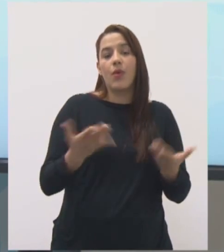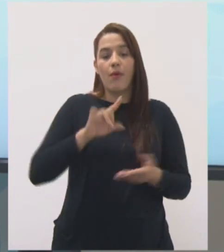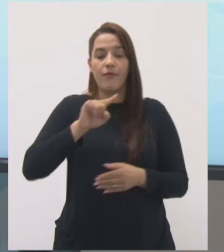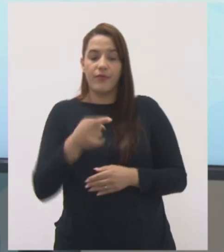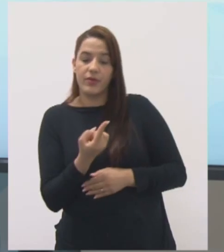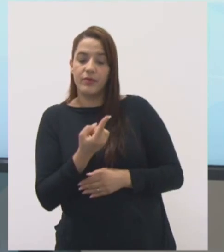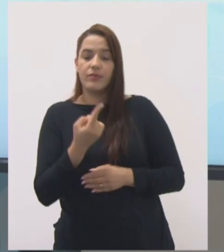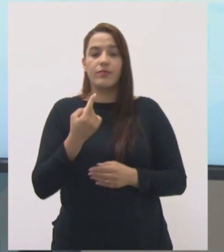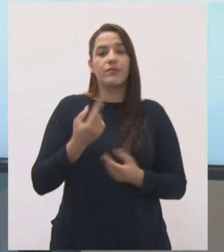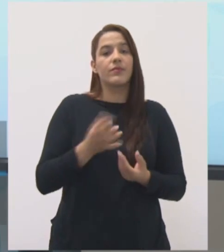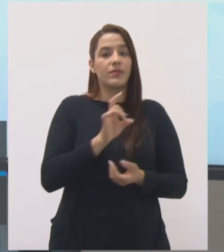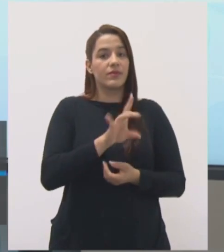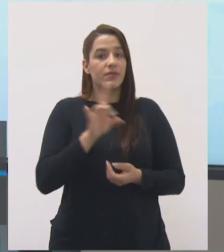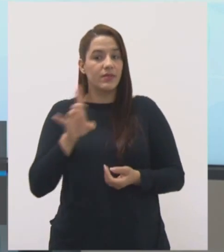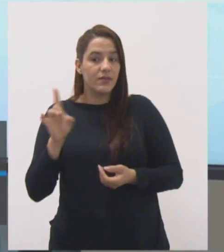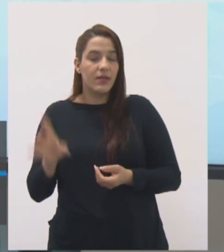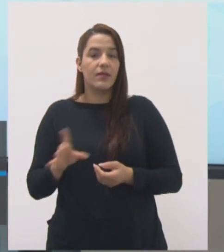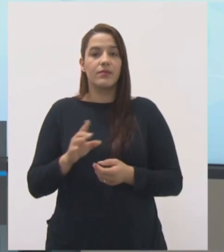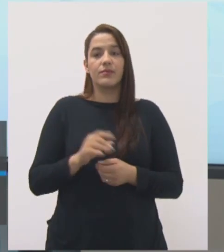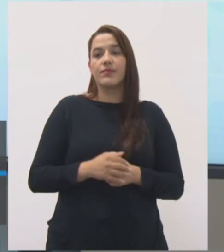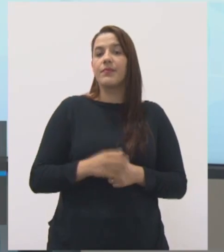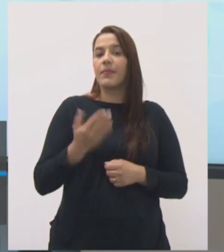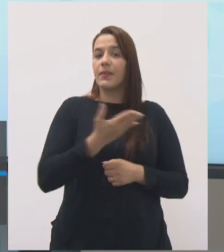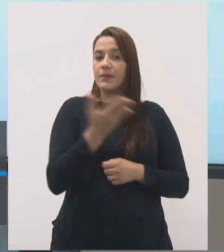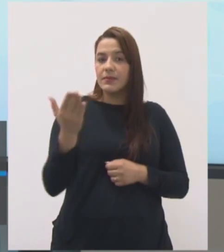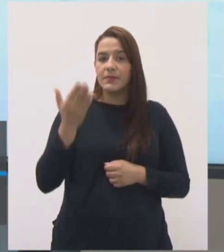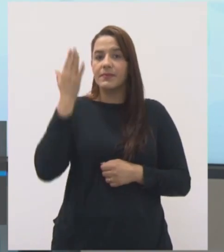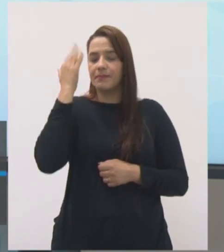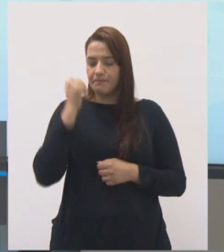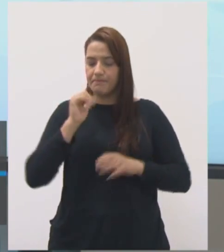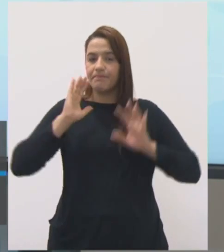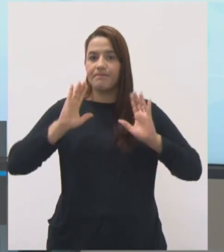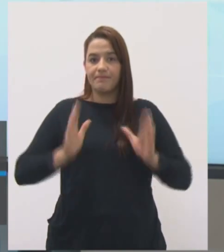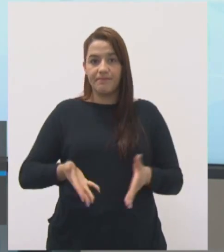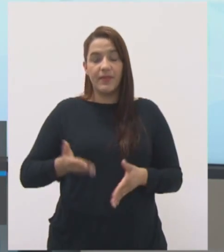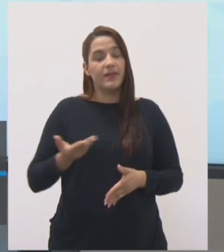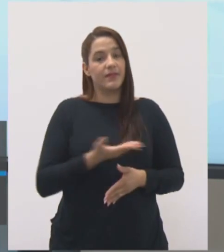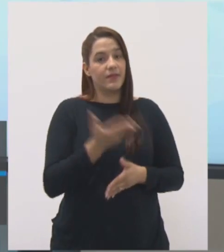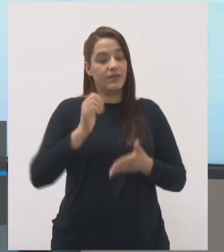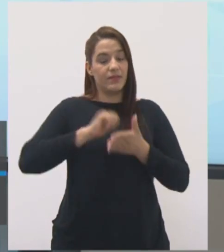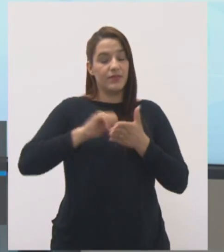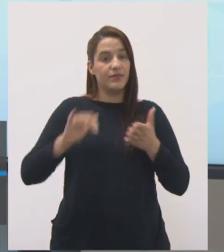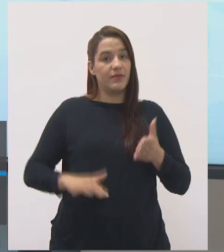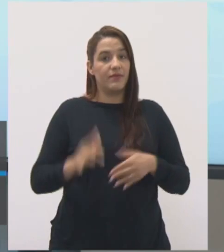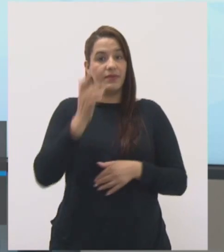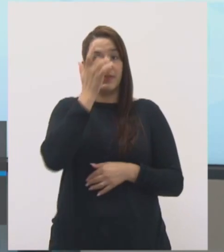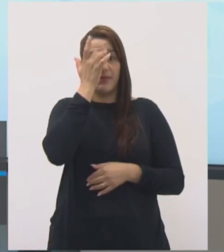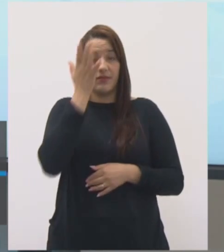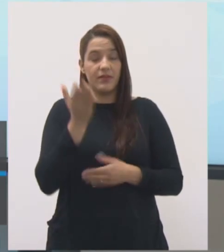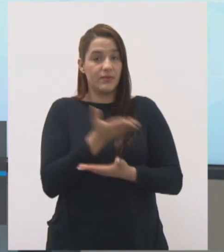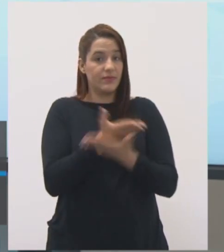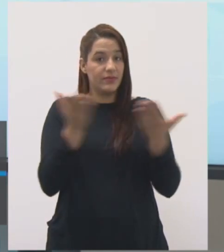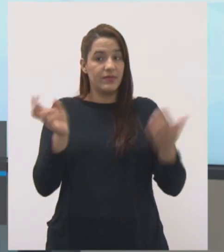qual é a função de cada sinal. Eu acredito que essa questão vai ser fácil para vocês aí do quinto ano,